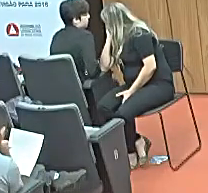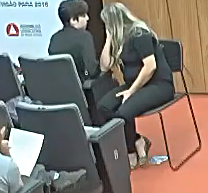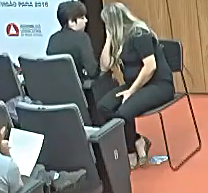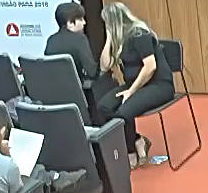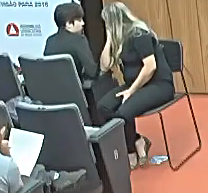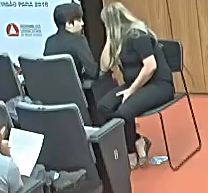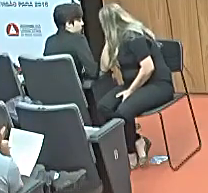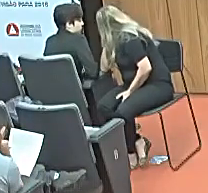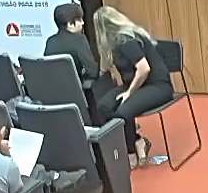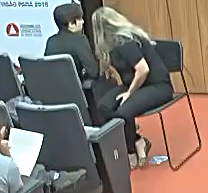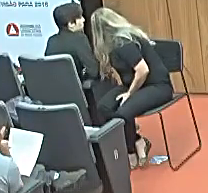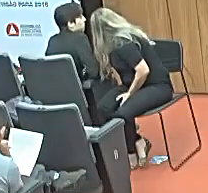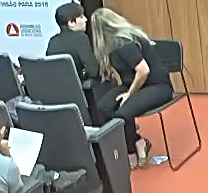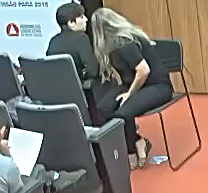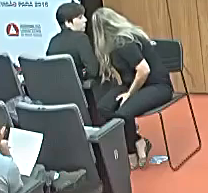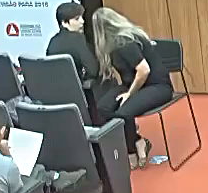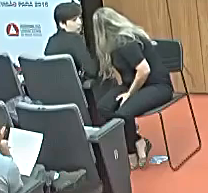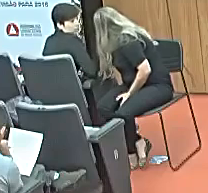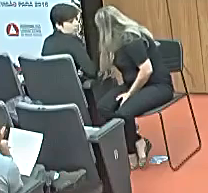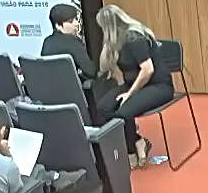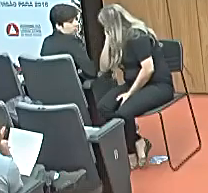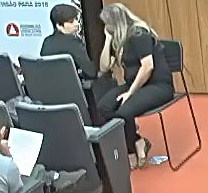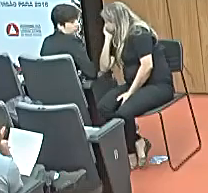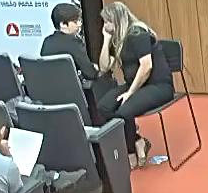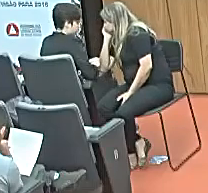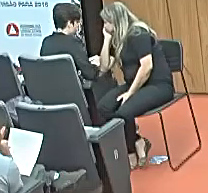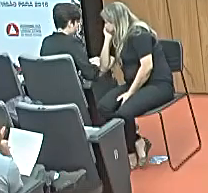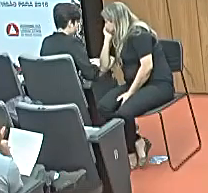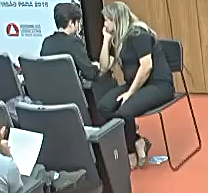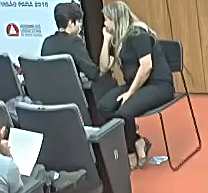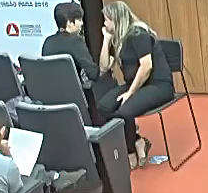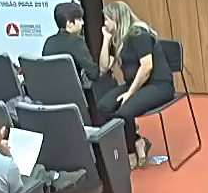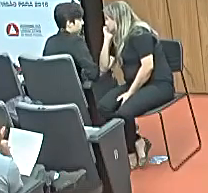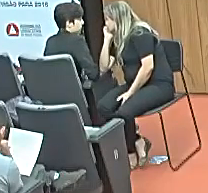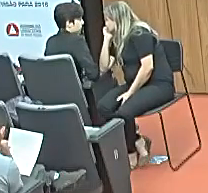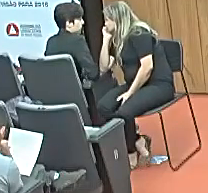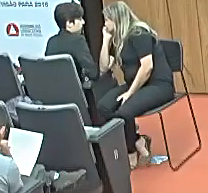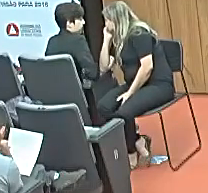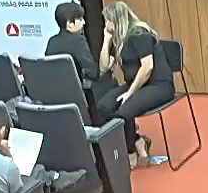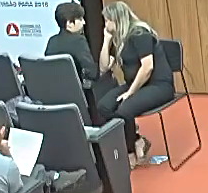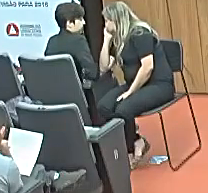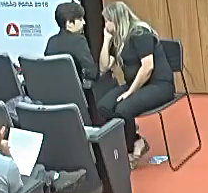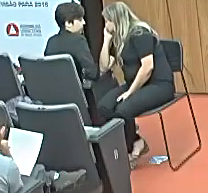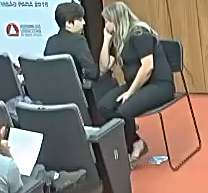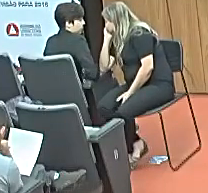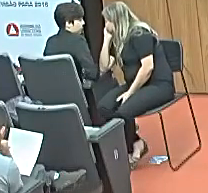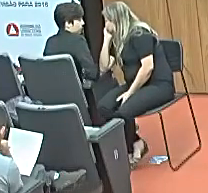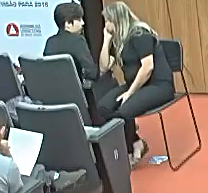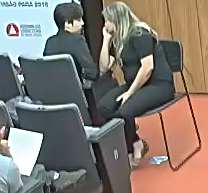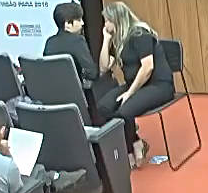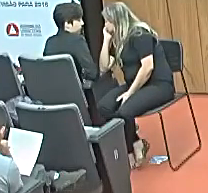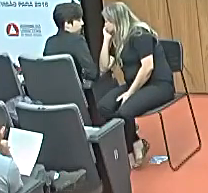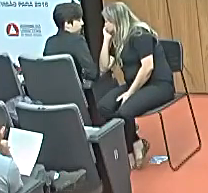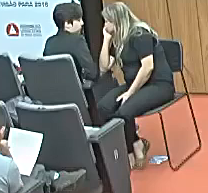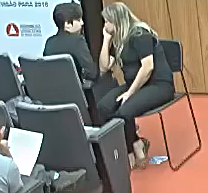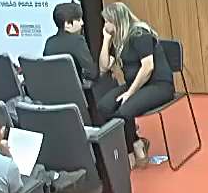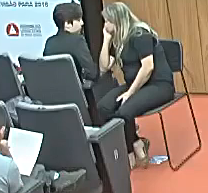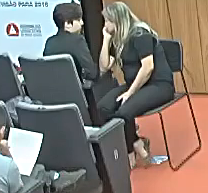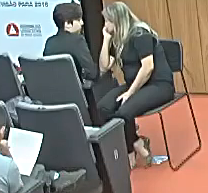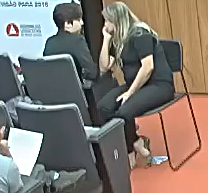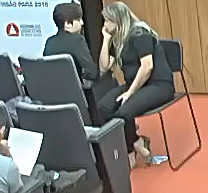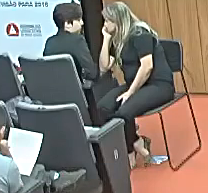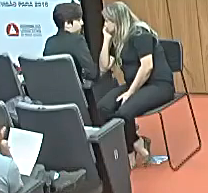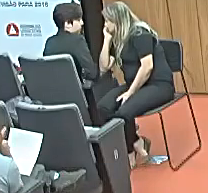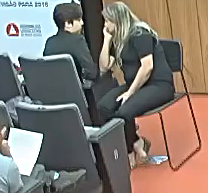considerando o brasil um país do futebol né ea gente no desenvolver da